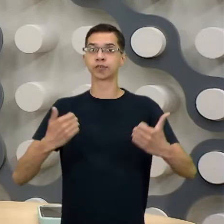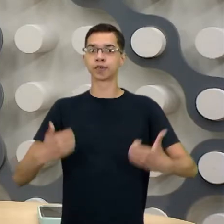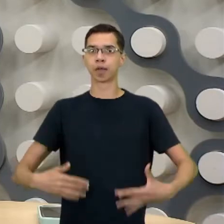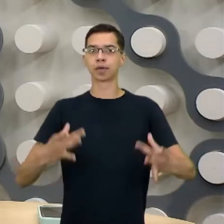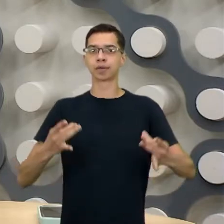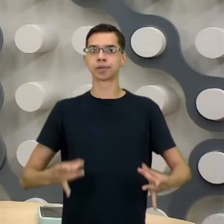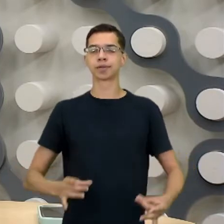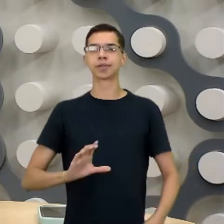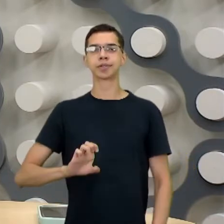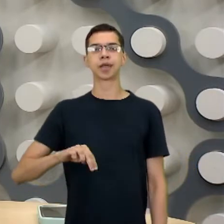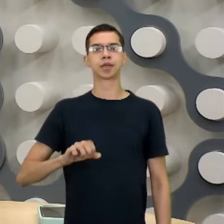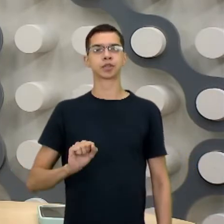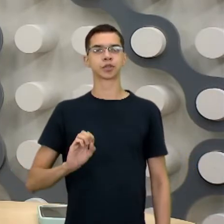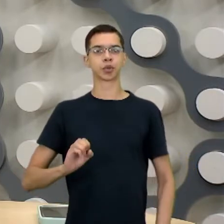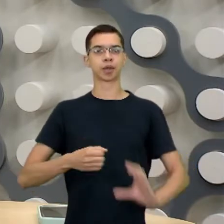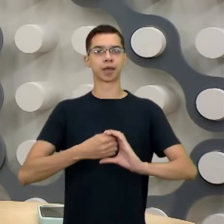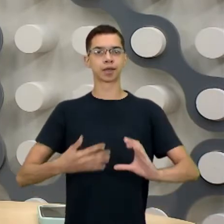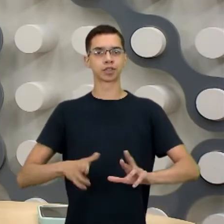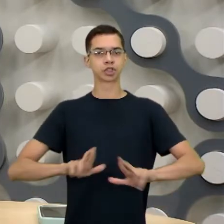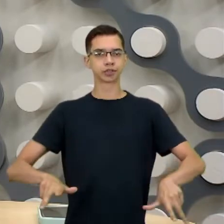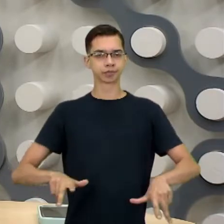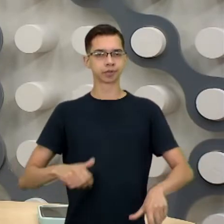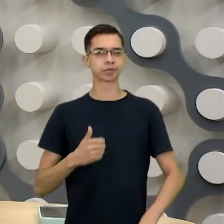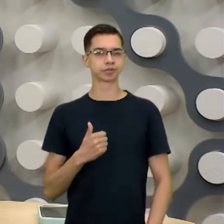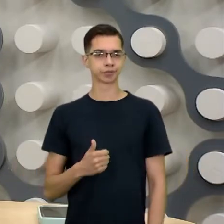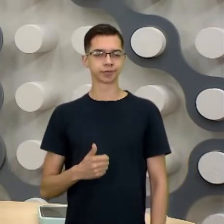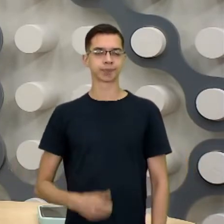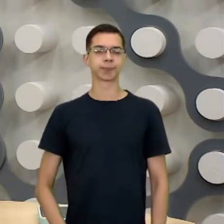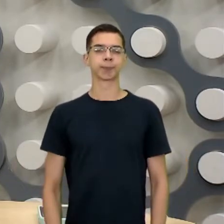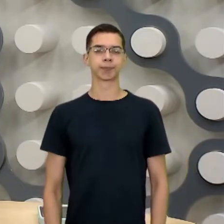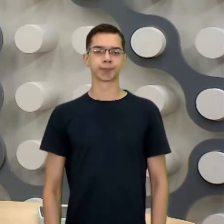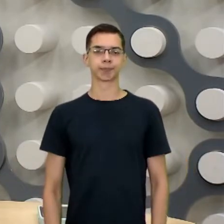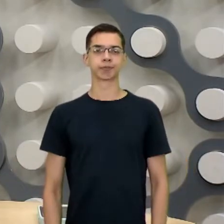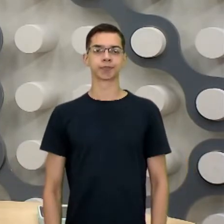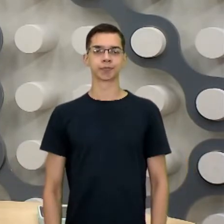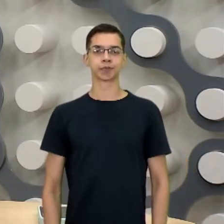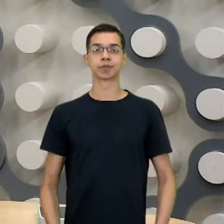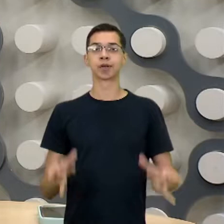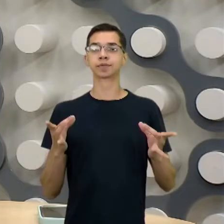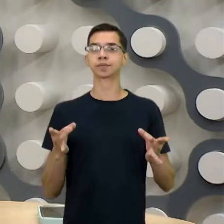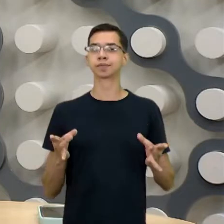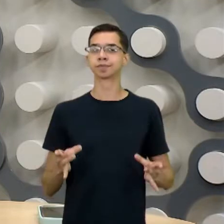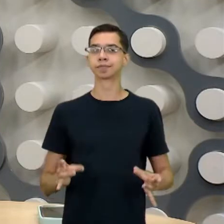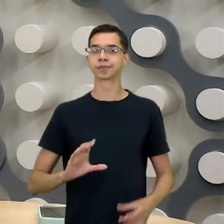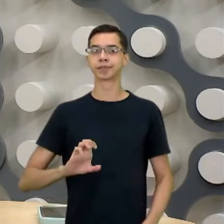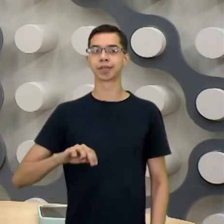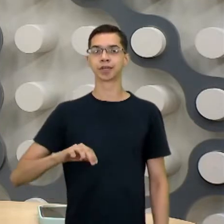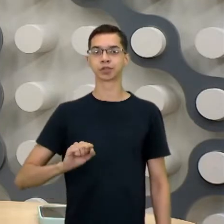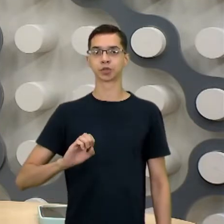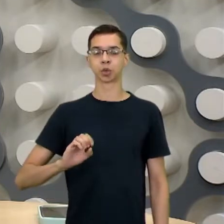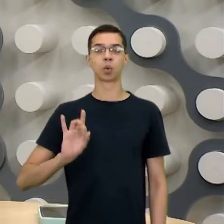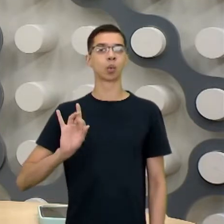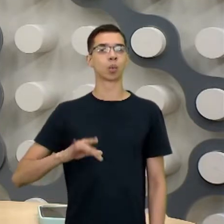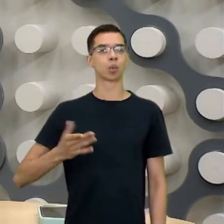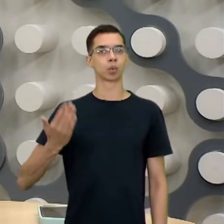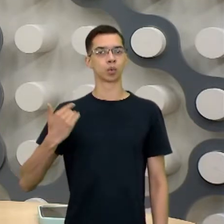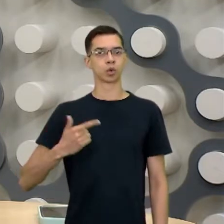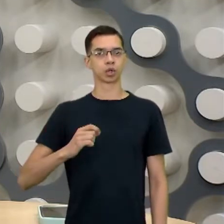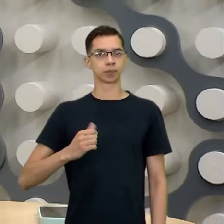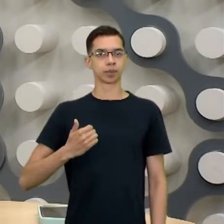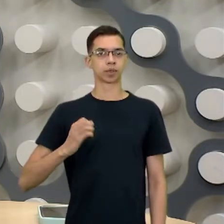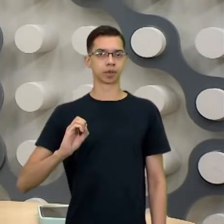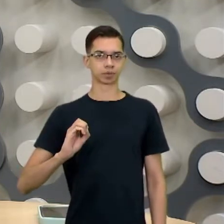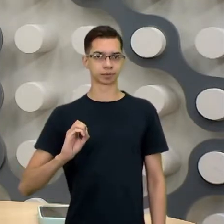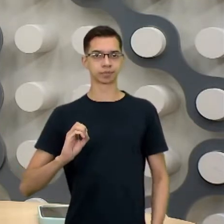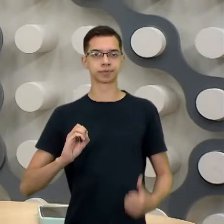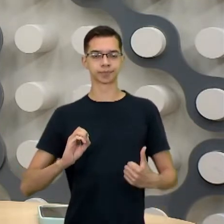né, numa outra característica, né, os resultados do censo aí, né, que foi o último que nós fizemos, tá certo? Que é o de 2010, e